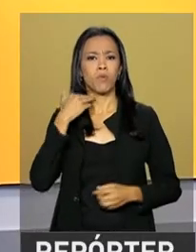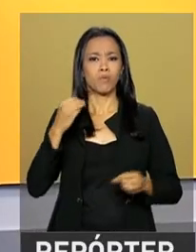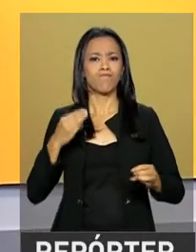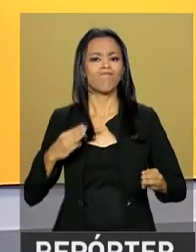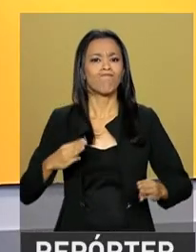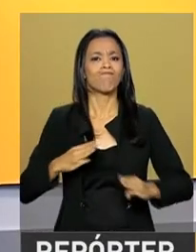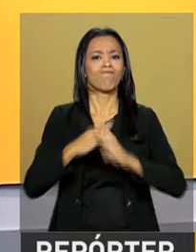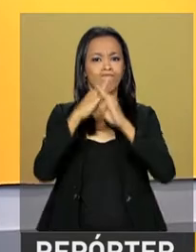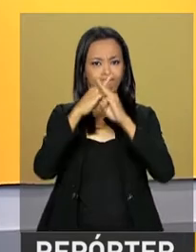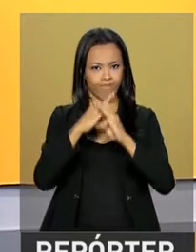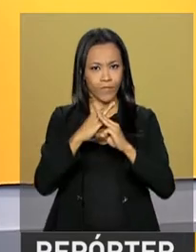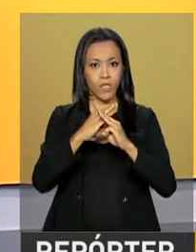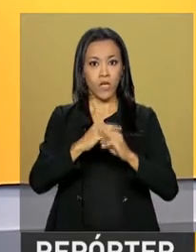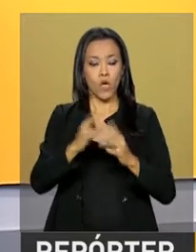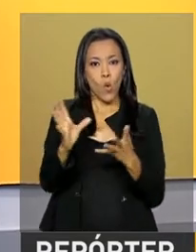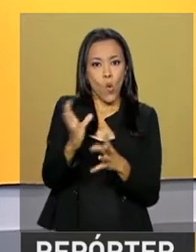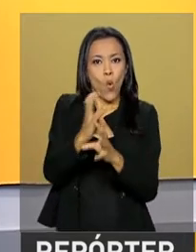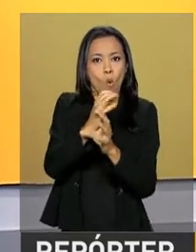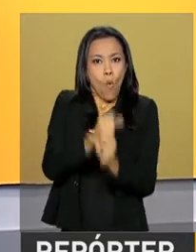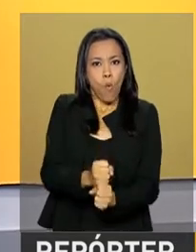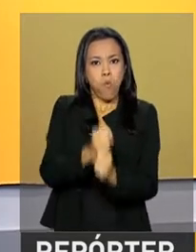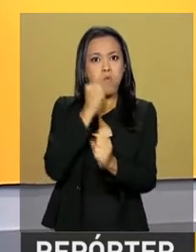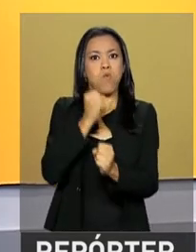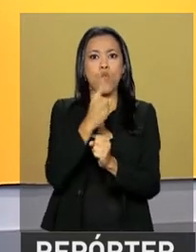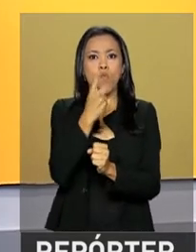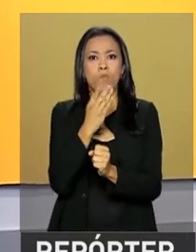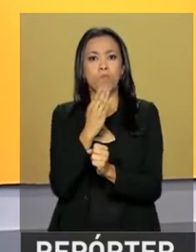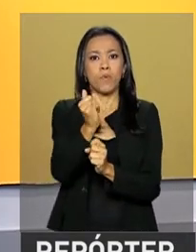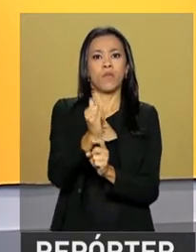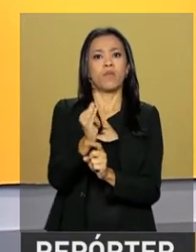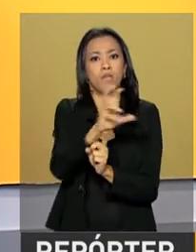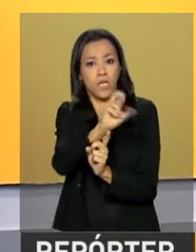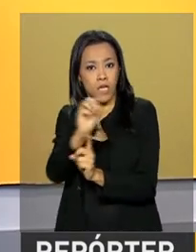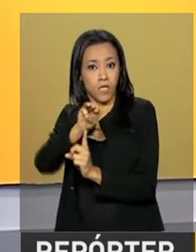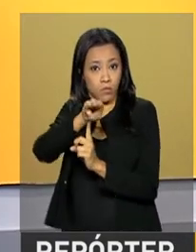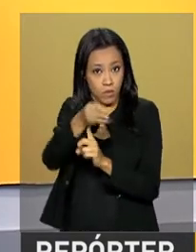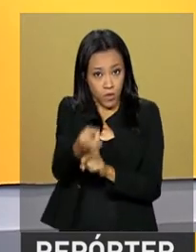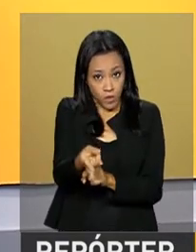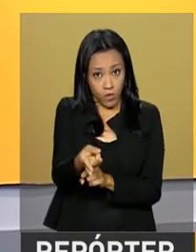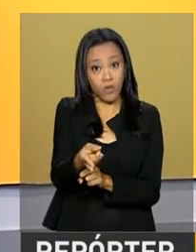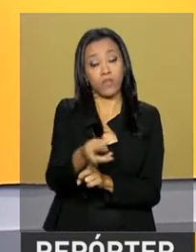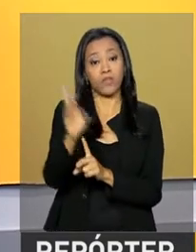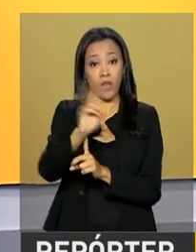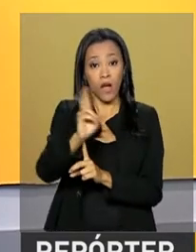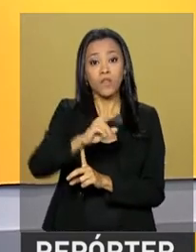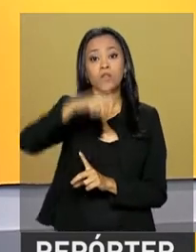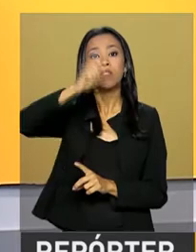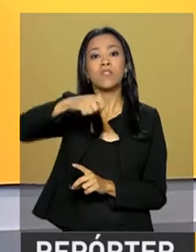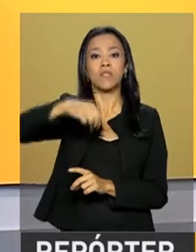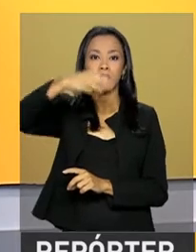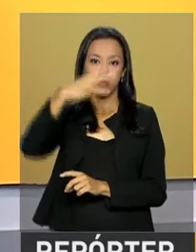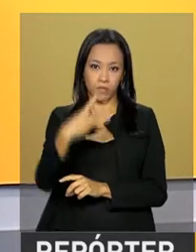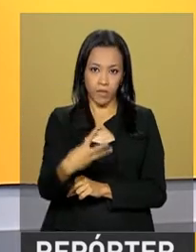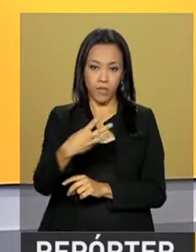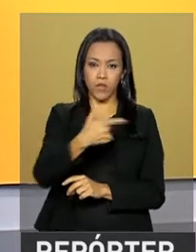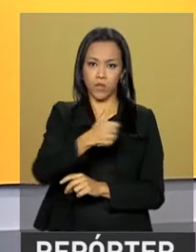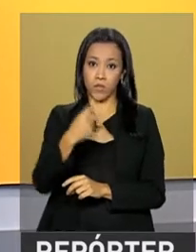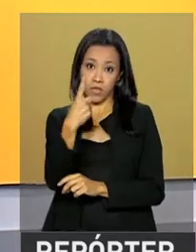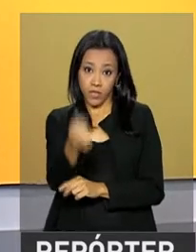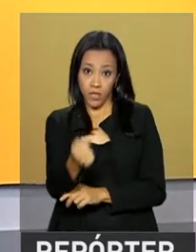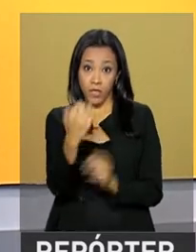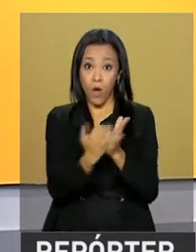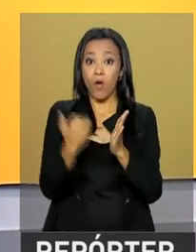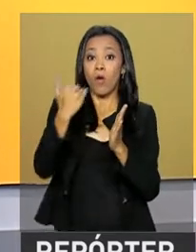líquido de 1 bilhão e meio de reais no primeiro trimestre de 2007 com crescimento de quase